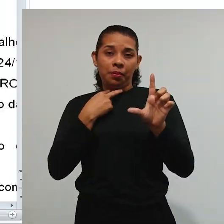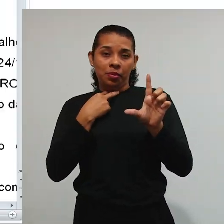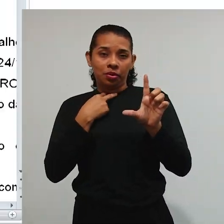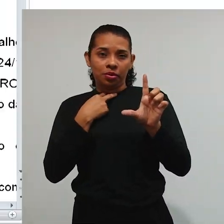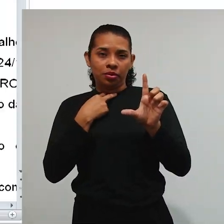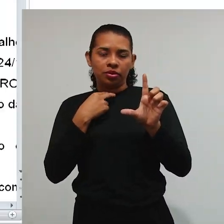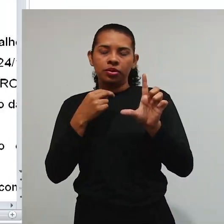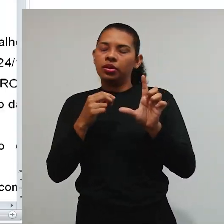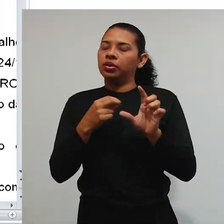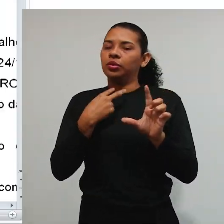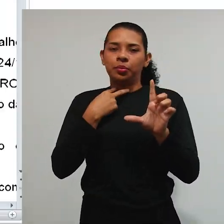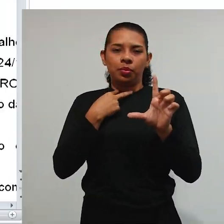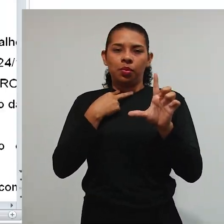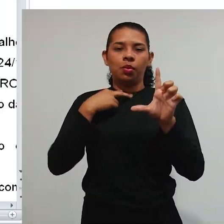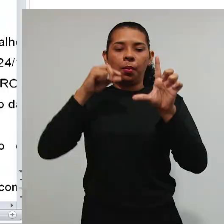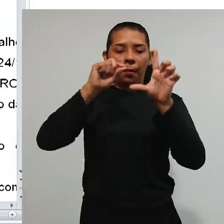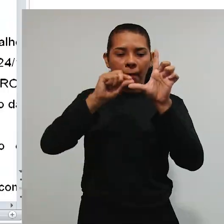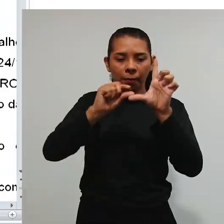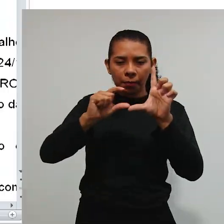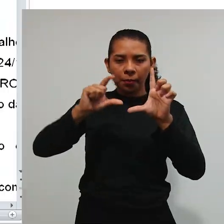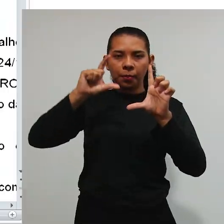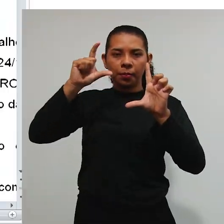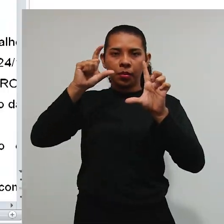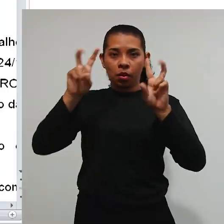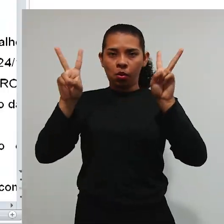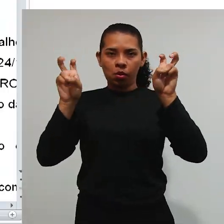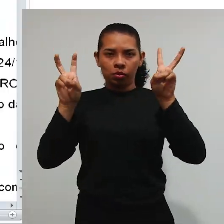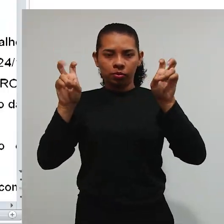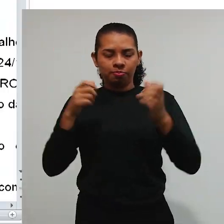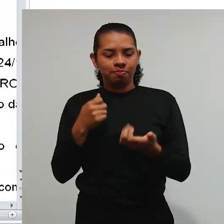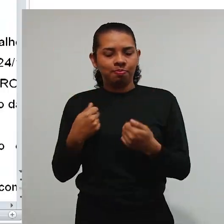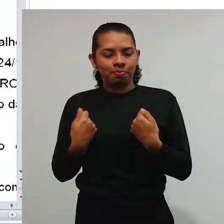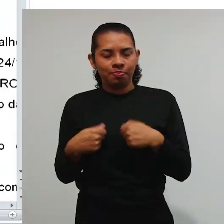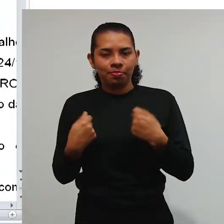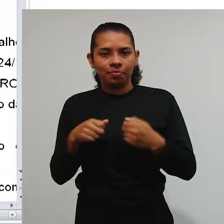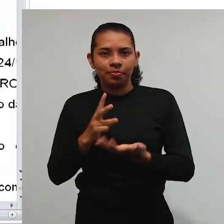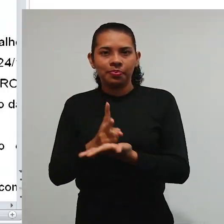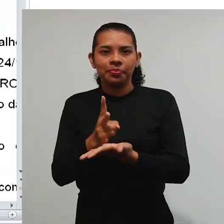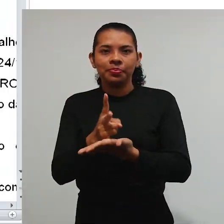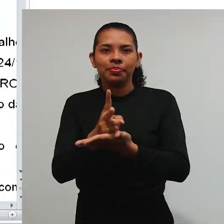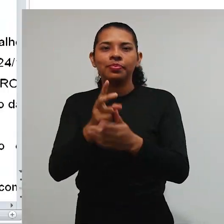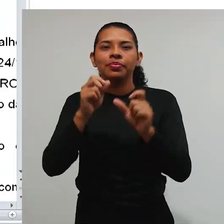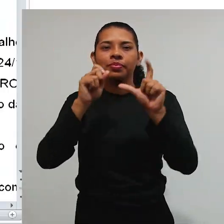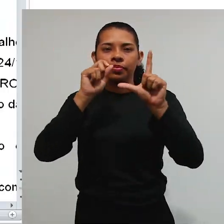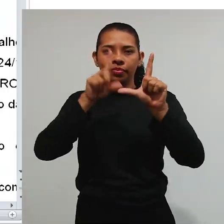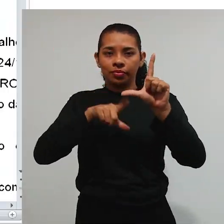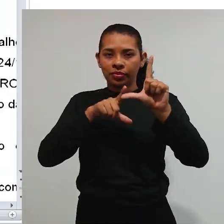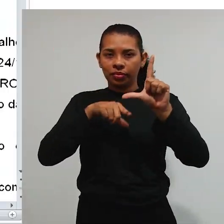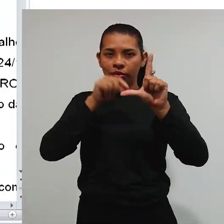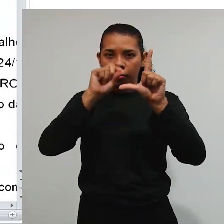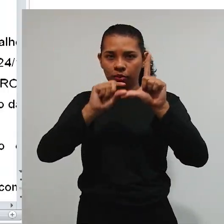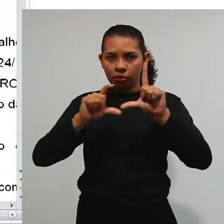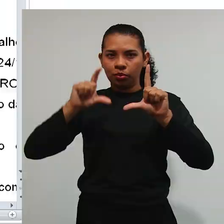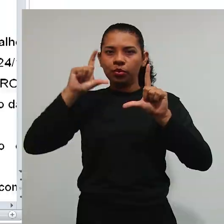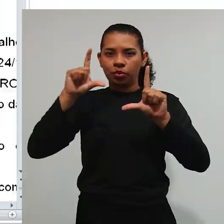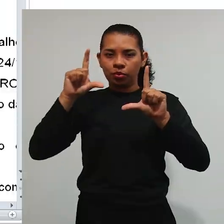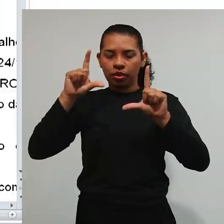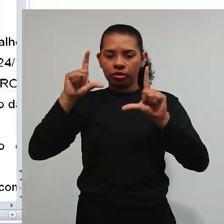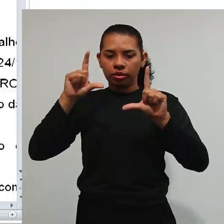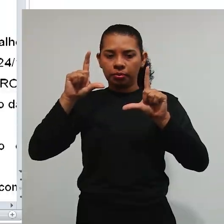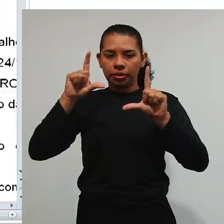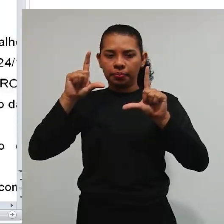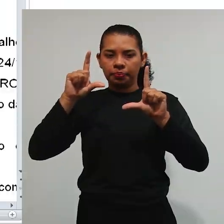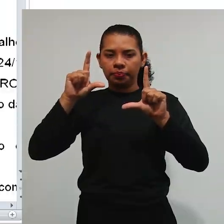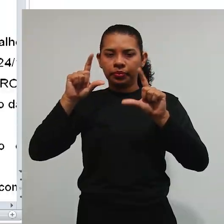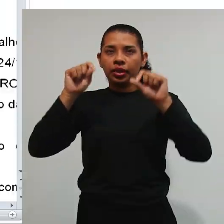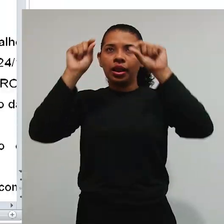a gente pode utilizar, você pode selecionar e vem aqui, ó, tá vendo um azão, um azinho, um azão e um azinho juntos? Então, o azão e o